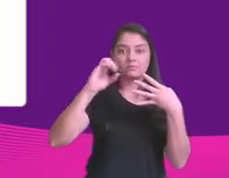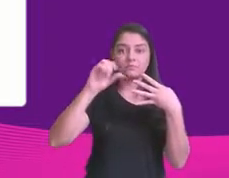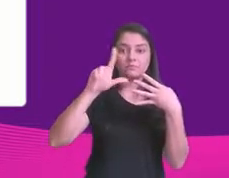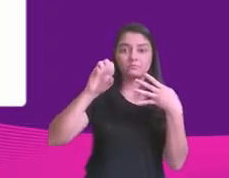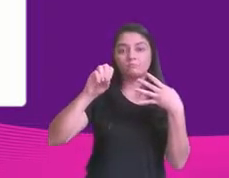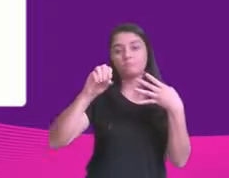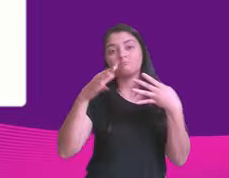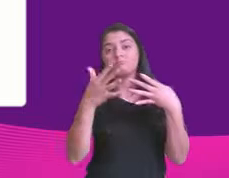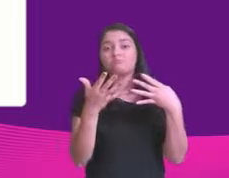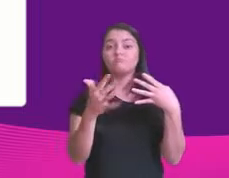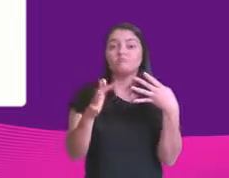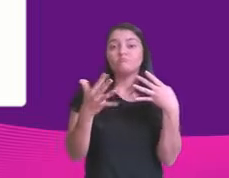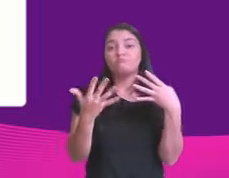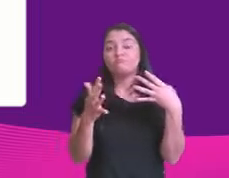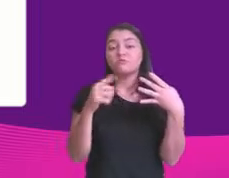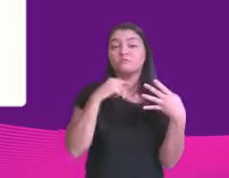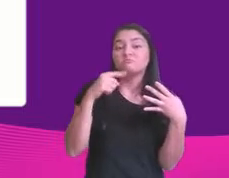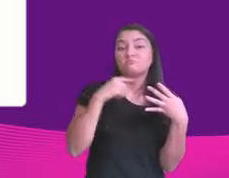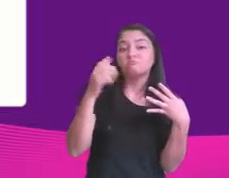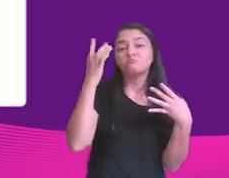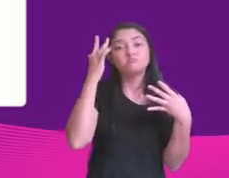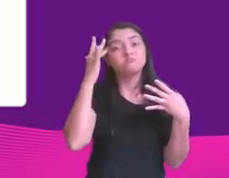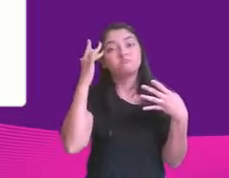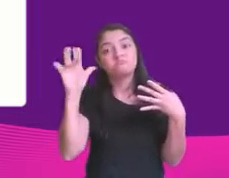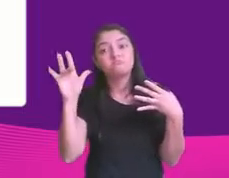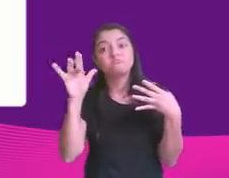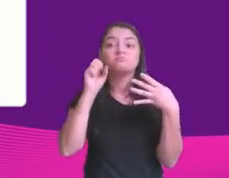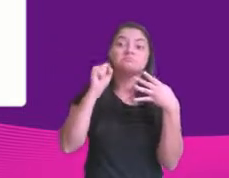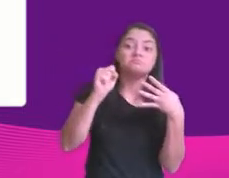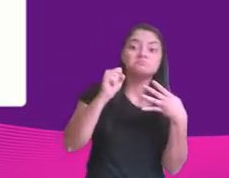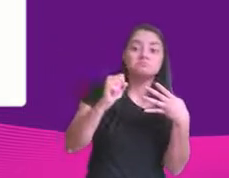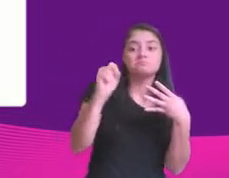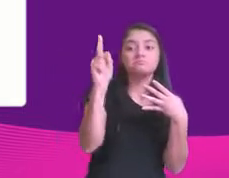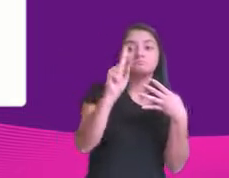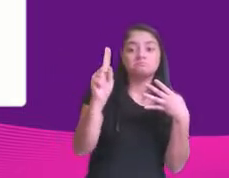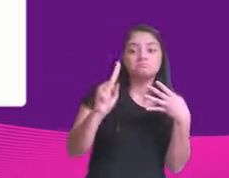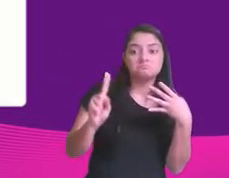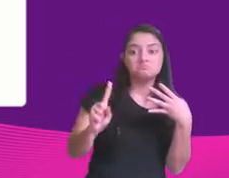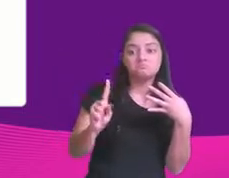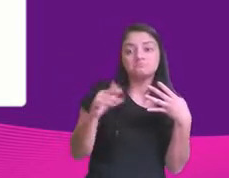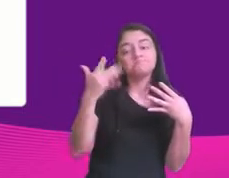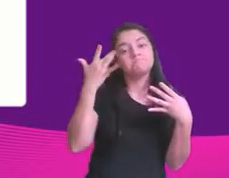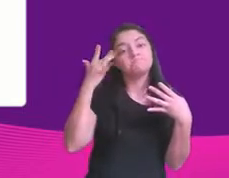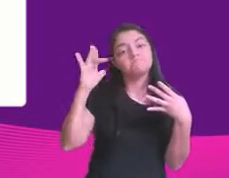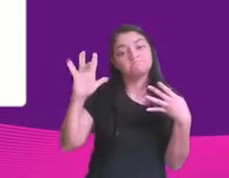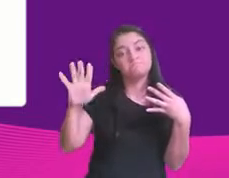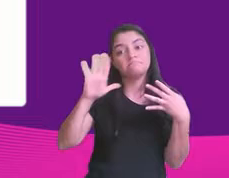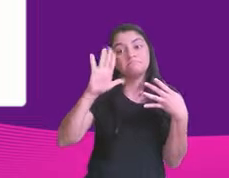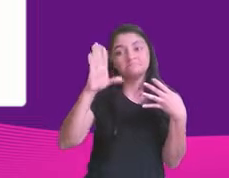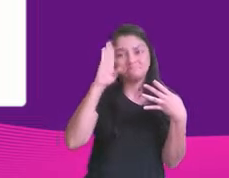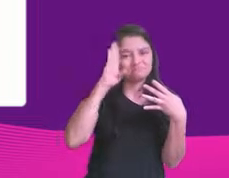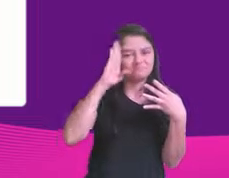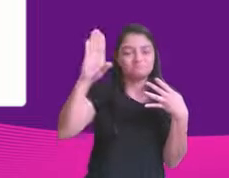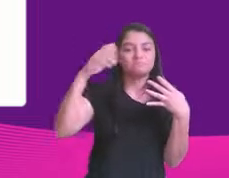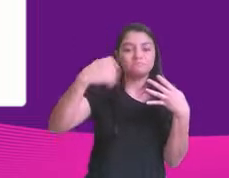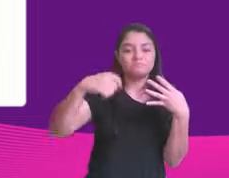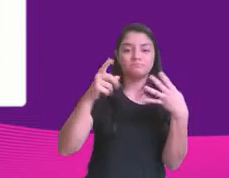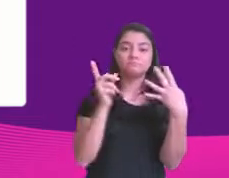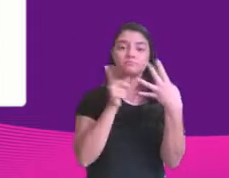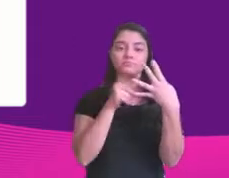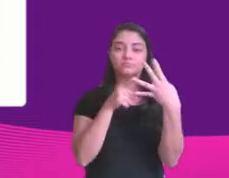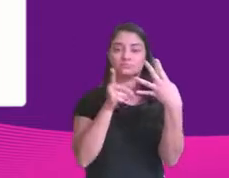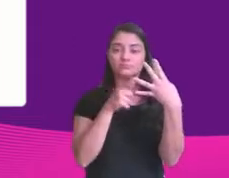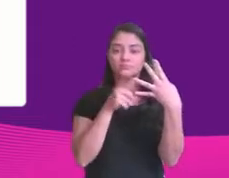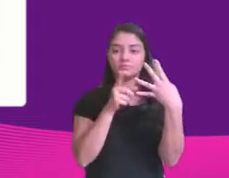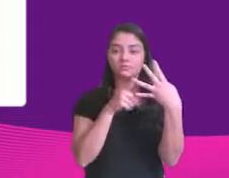ainda tem uma dúvida em relação se deve ou não ser colocado, mas principalmente tem que ser colocados em centro de expertise. Ok